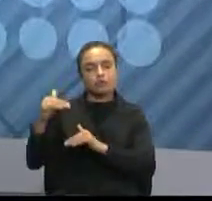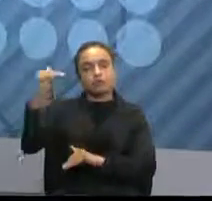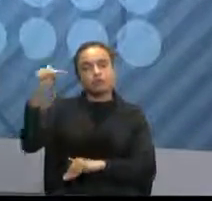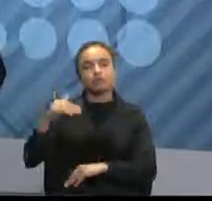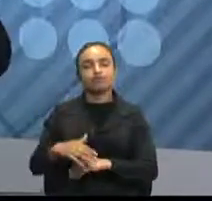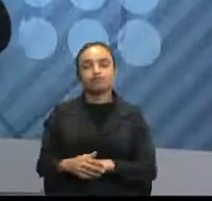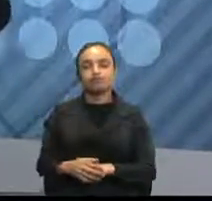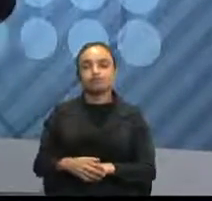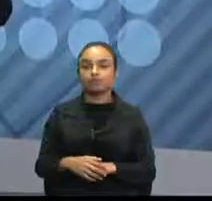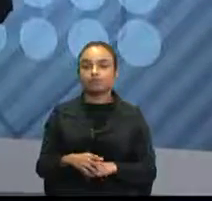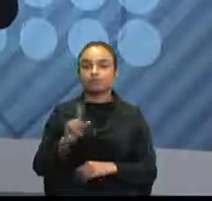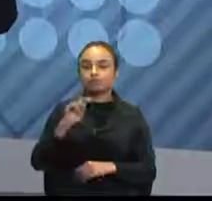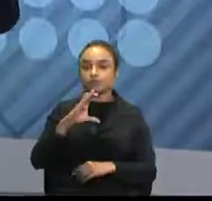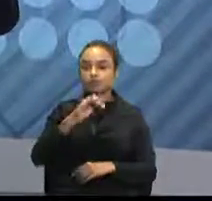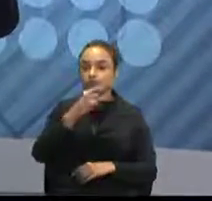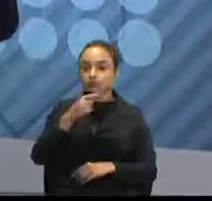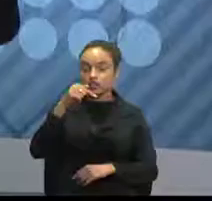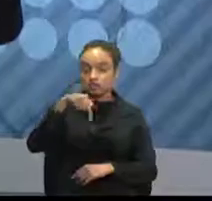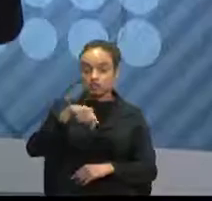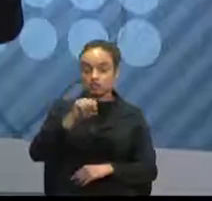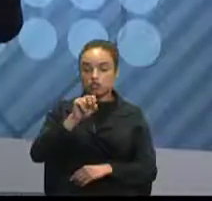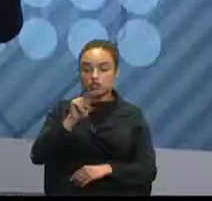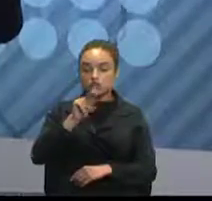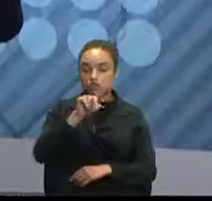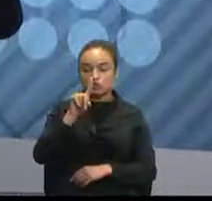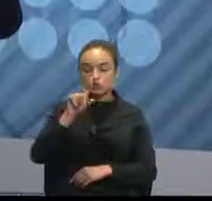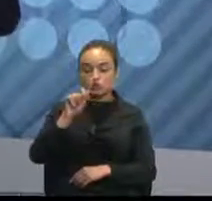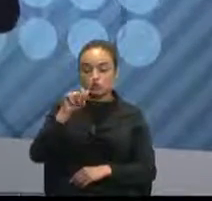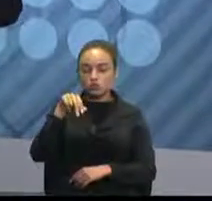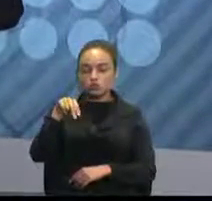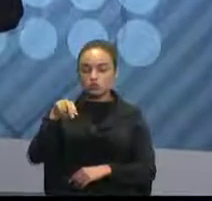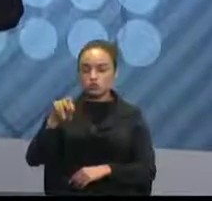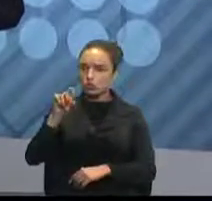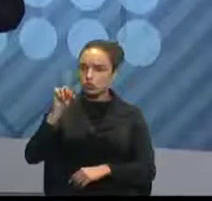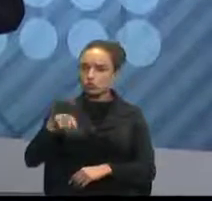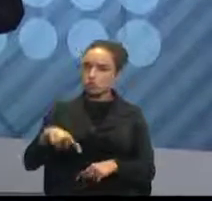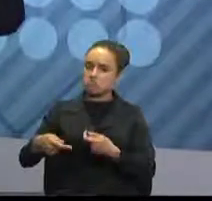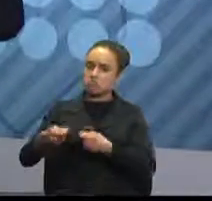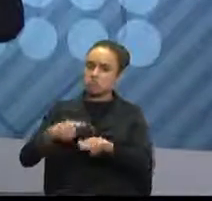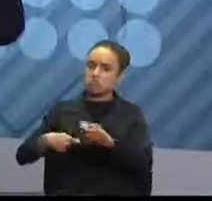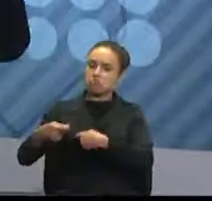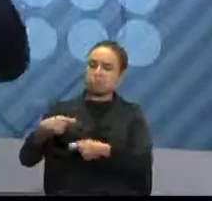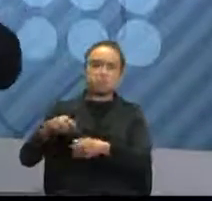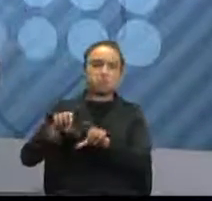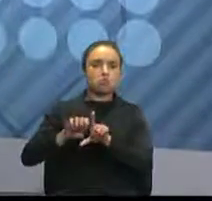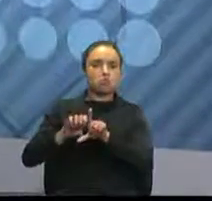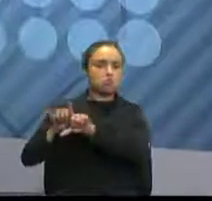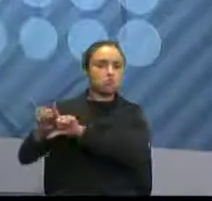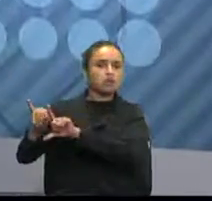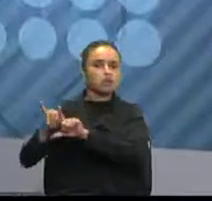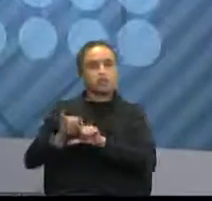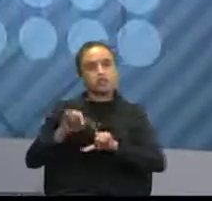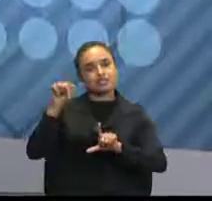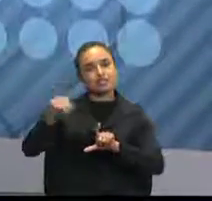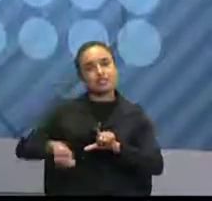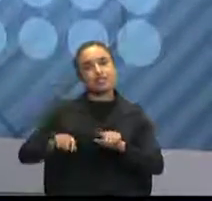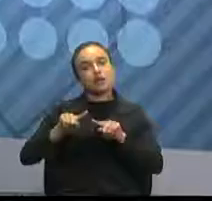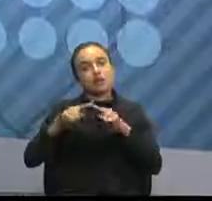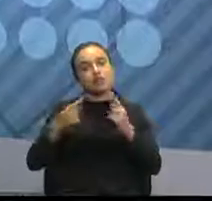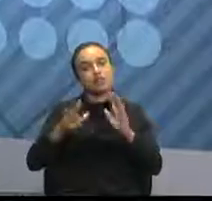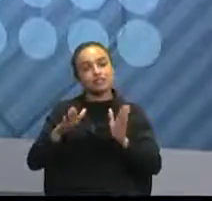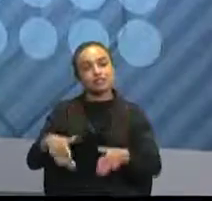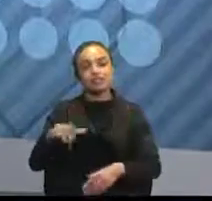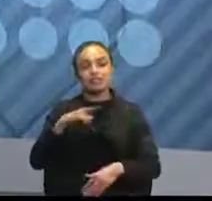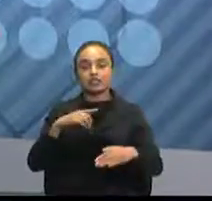então as ações da suzano contentorização cambial elas estão aumentando cada vez mais porém já tem empresas